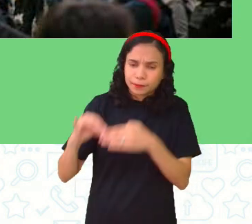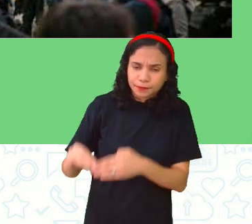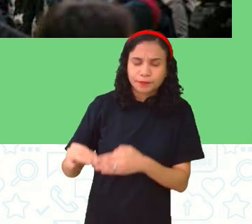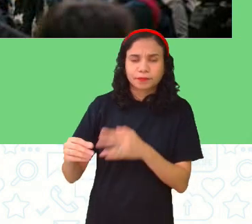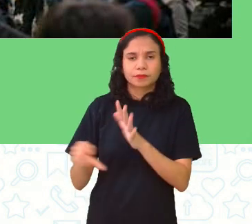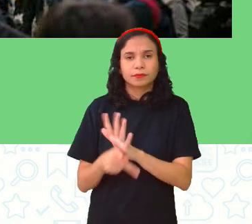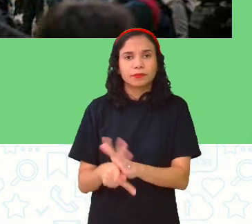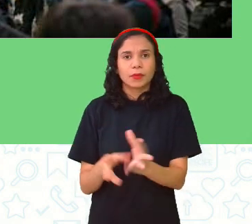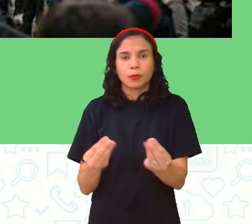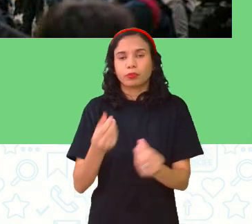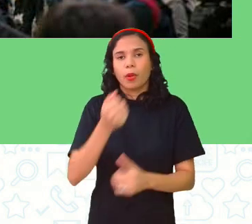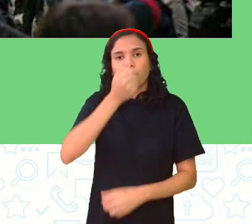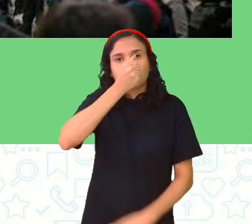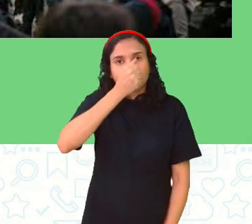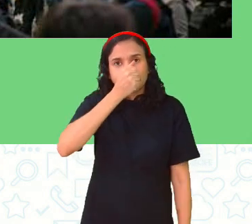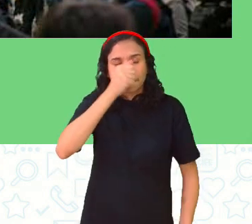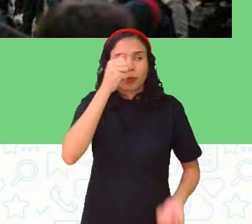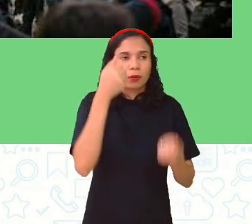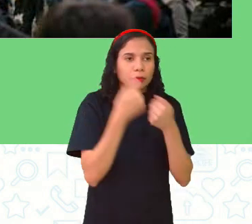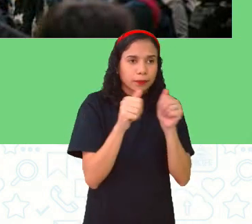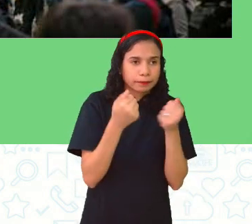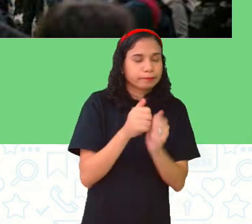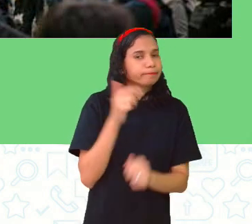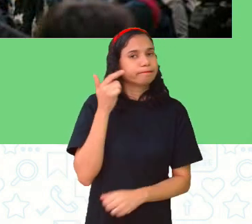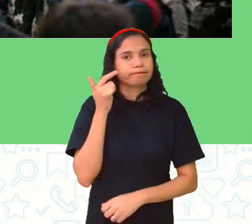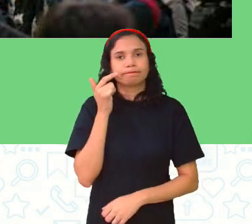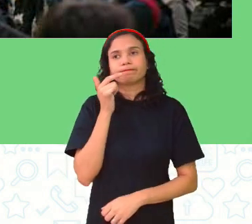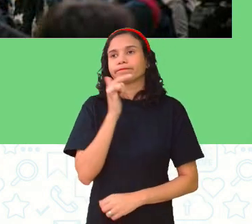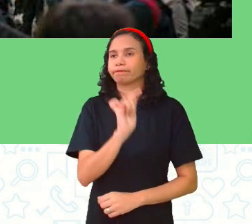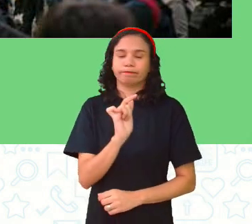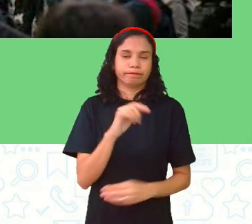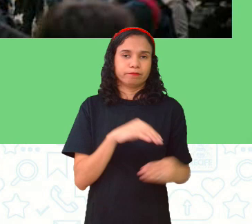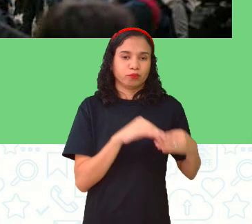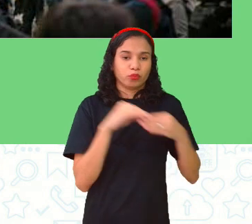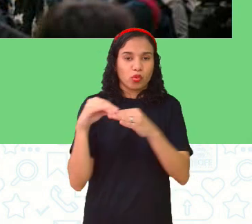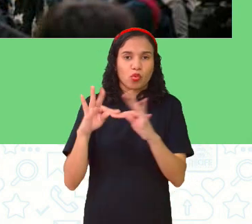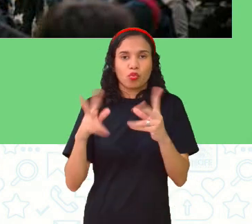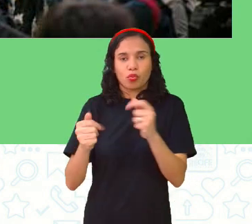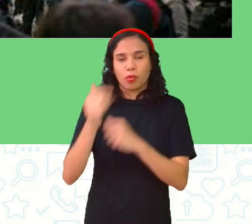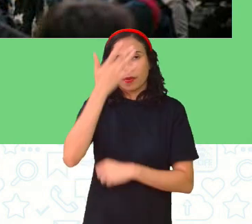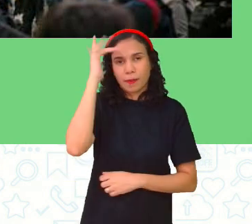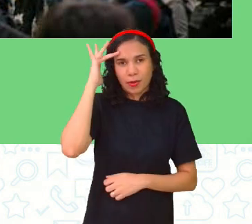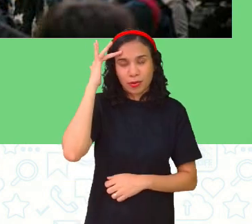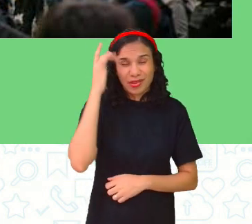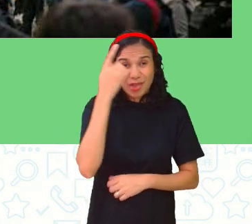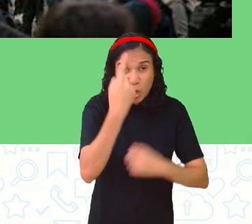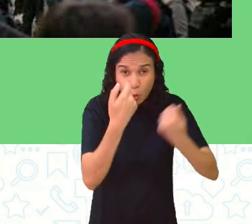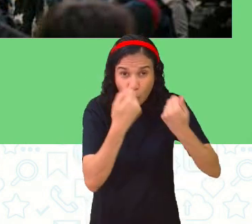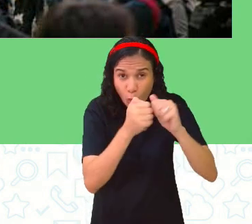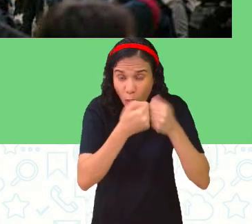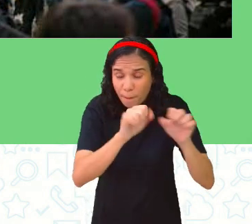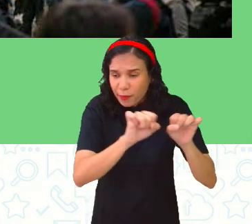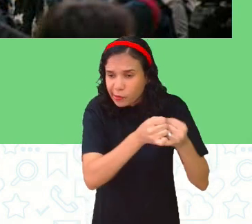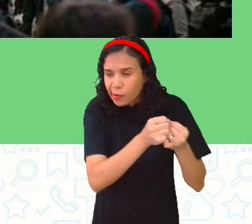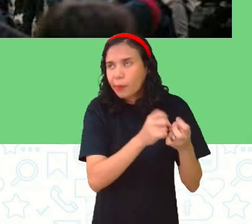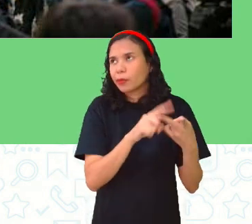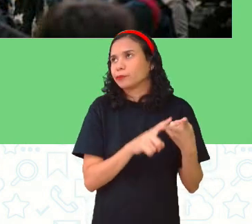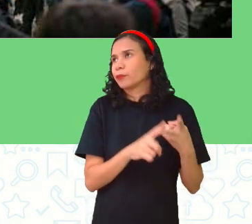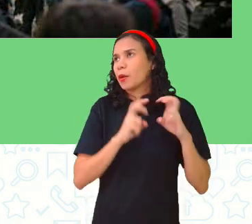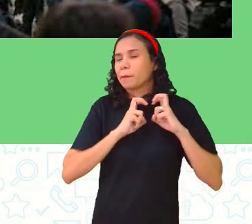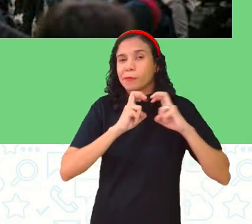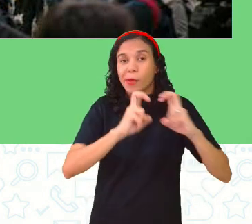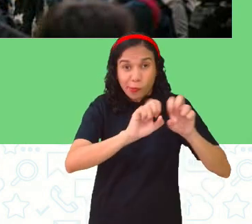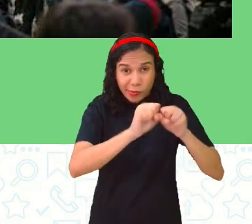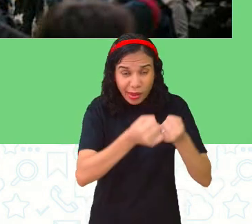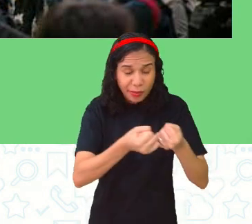transporte sobrecarregado, sem dar conta de transportar as pessoas todas. Quando o ônibus quebra, quando o metrô quebra,